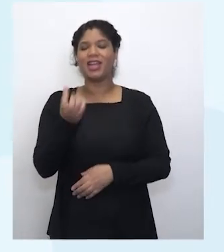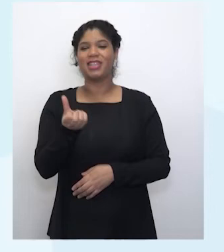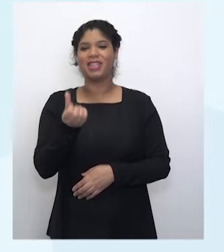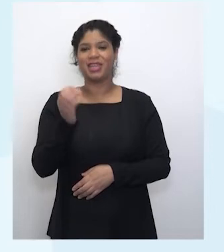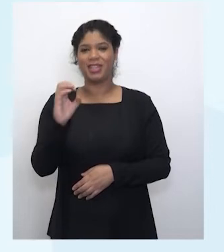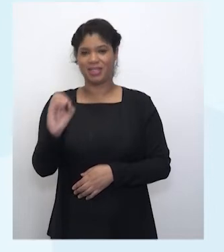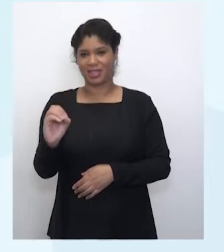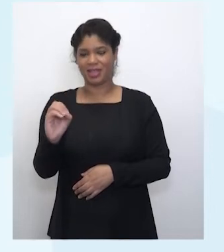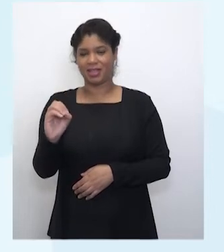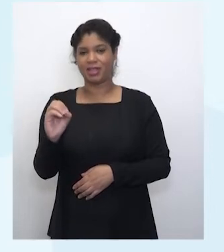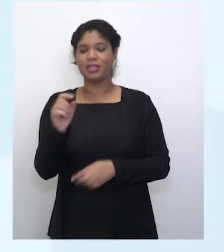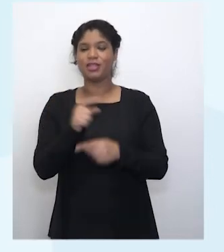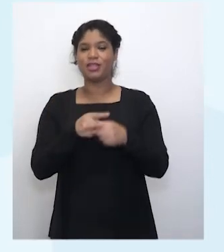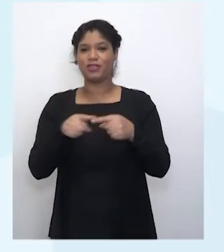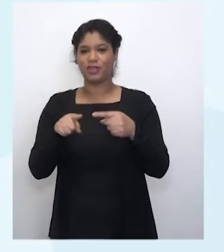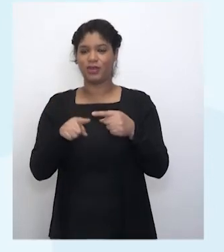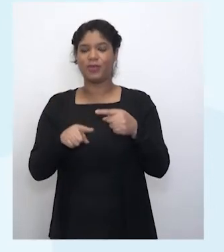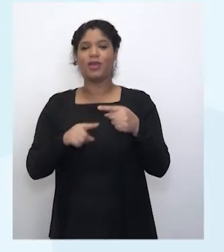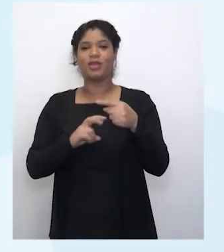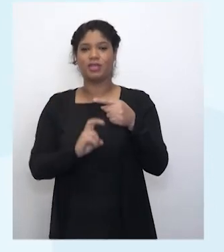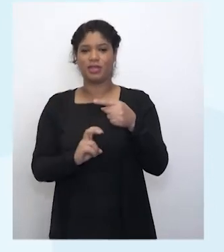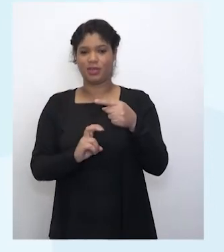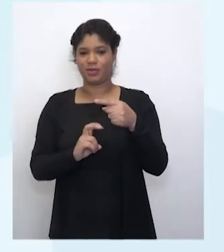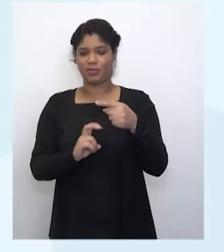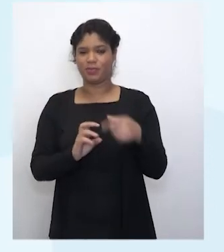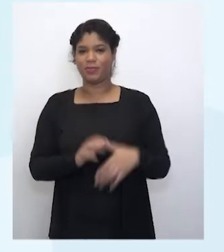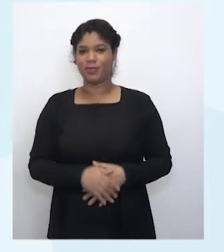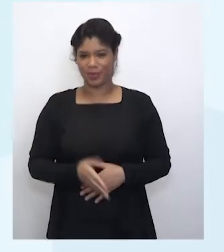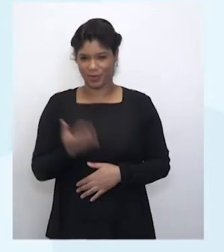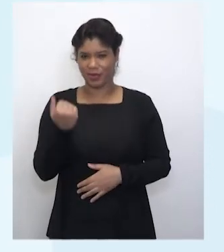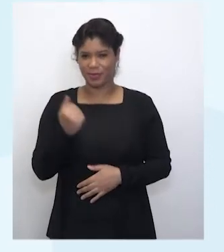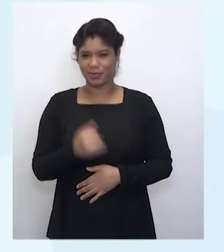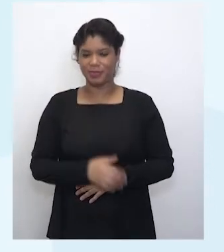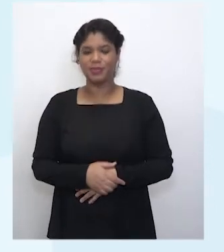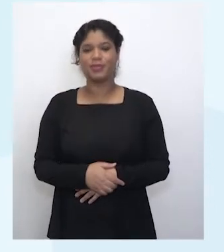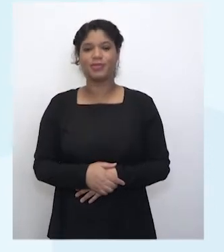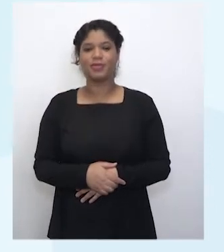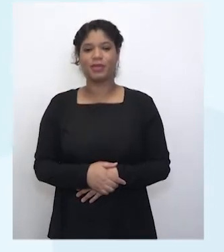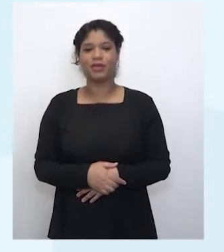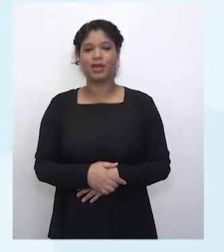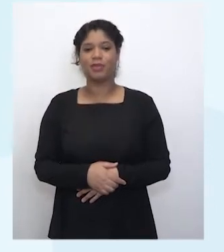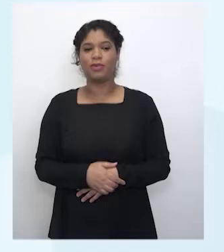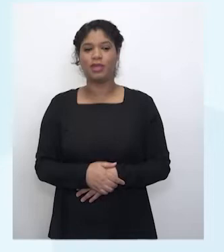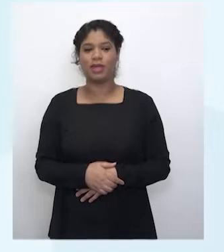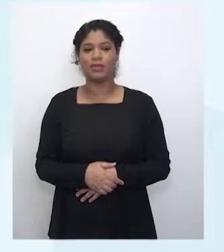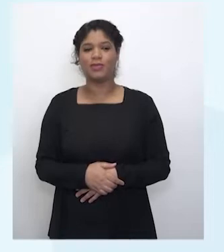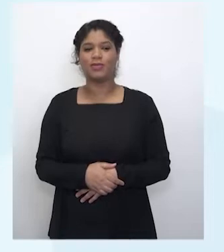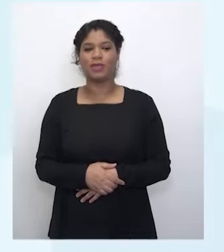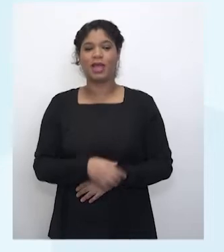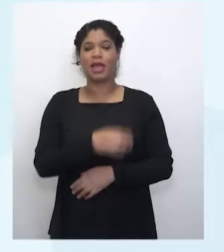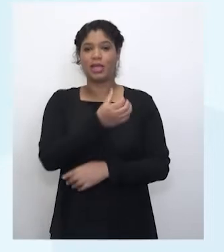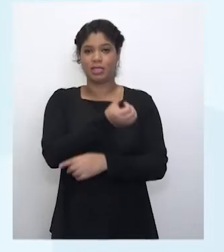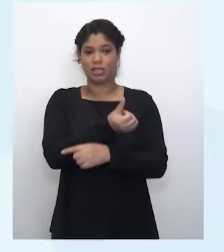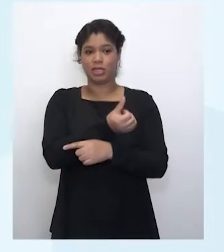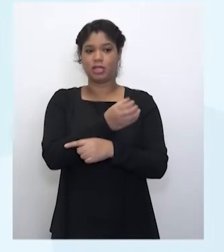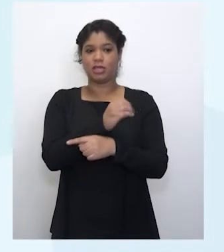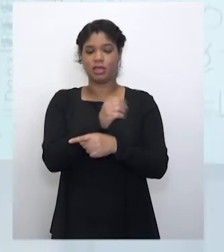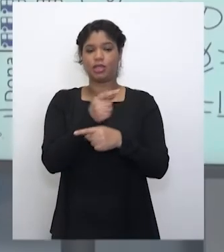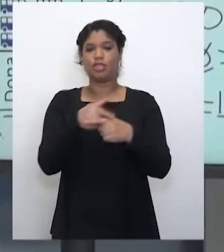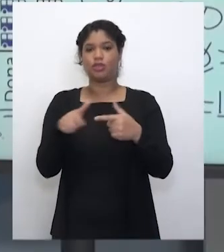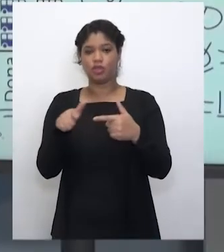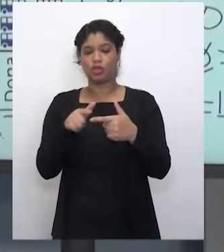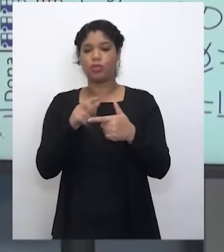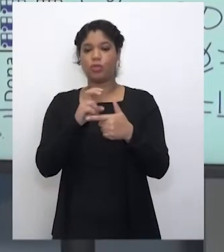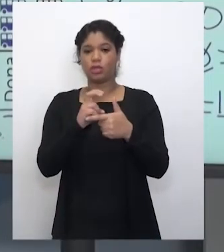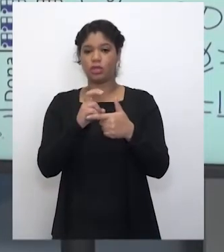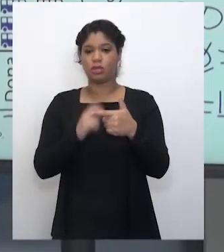160 dividido por 5. Vamos fazer a continha? Vem aqui comigo. Olha lá. 16 na tabuada